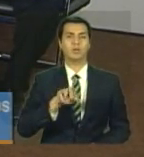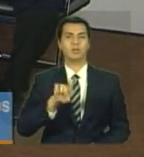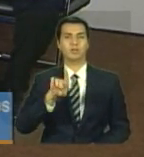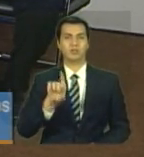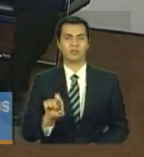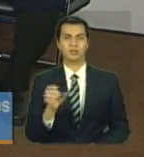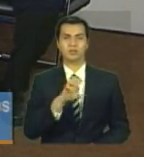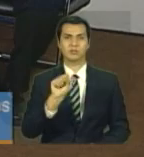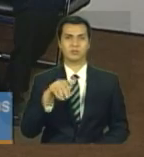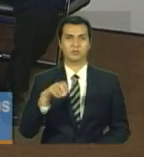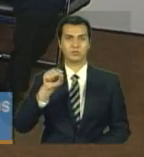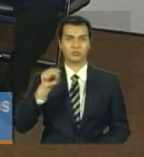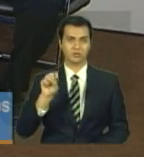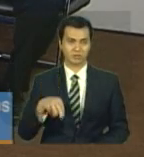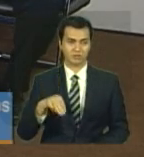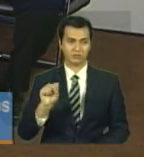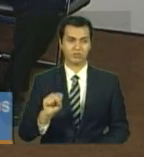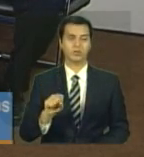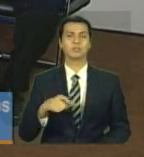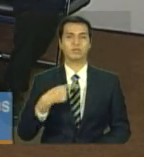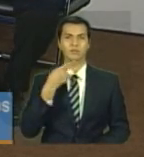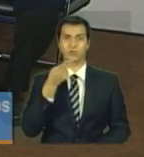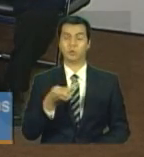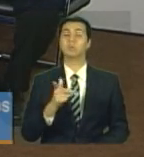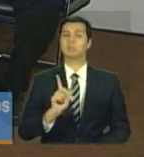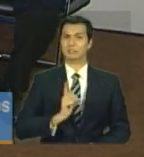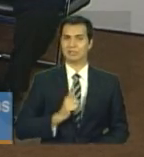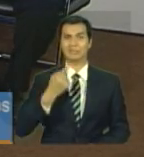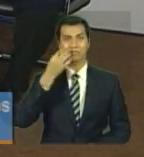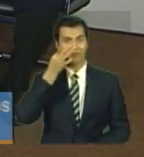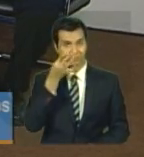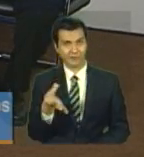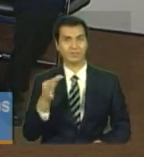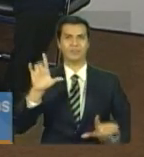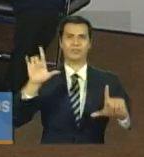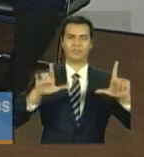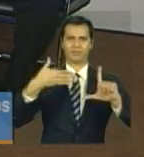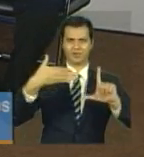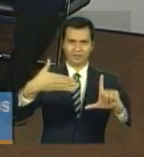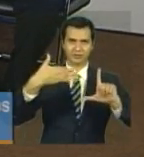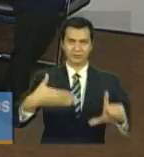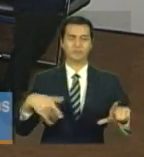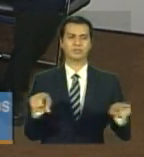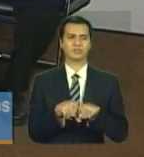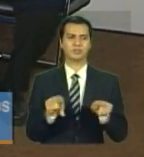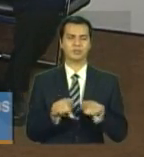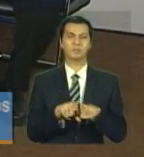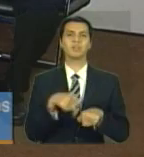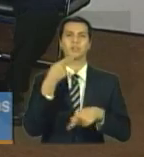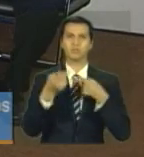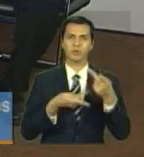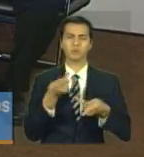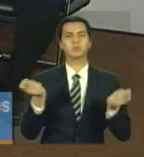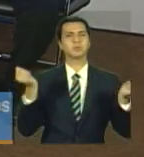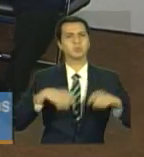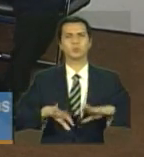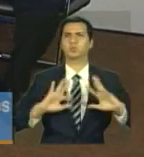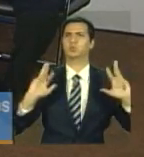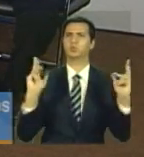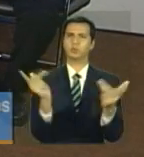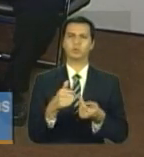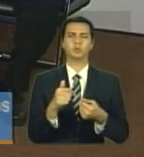registro, diz que está sintonizado na teleconferência e aproveita também para se colocar à disposição dos